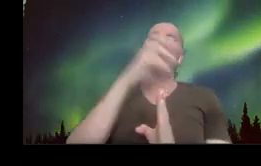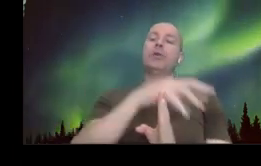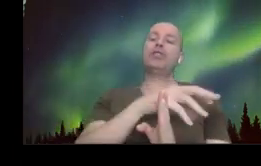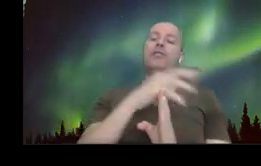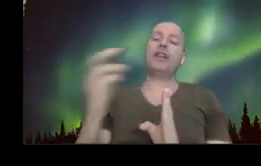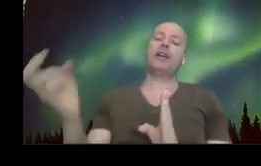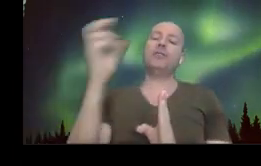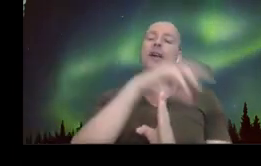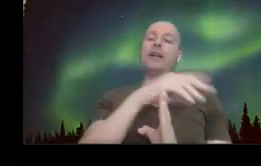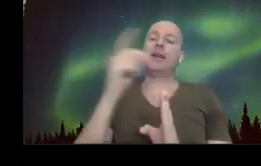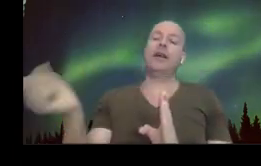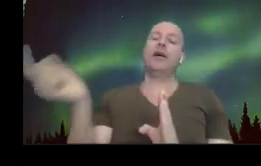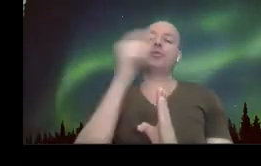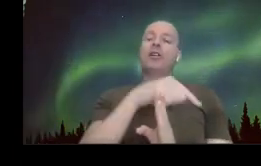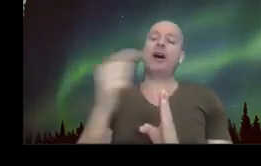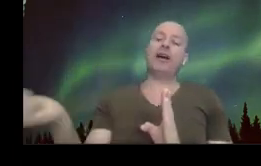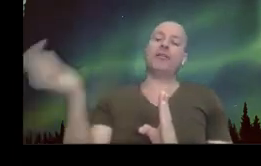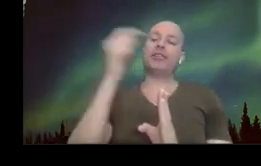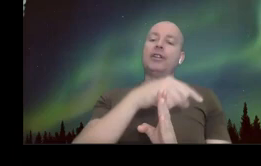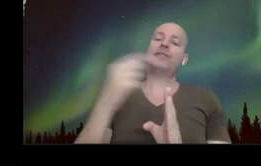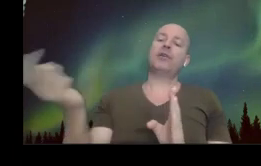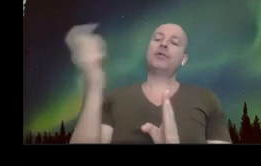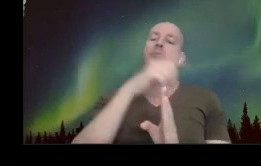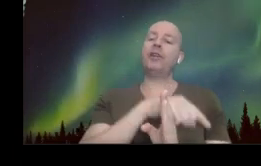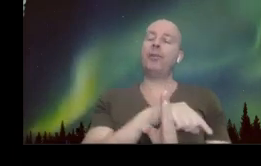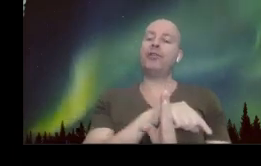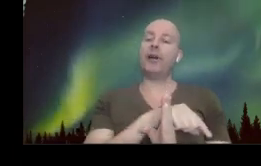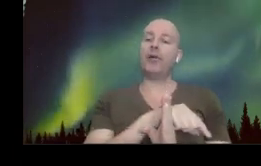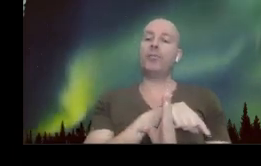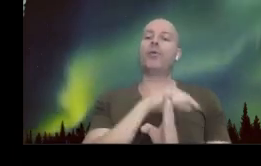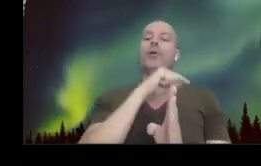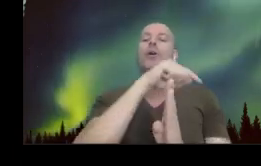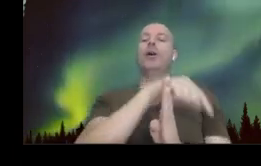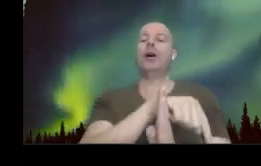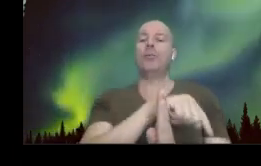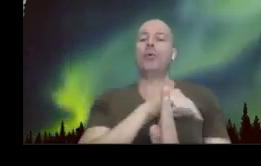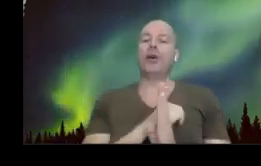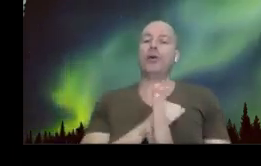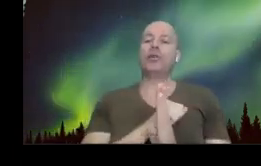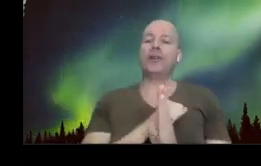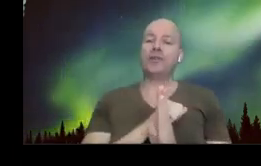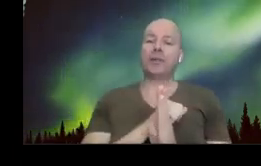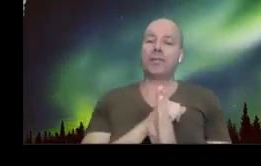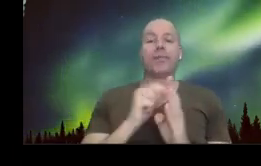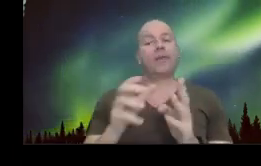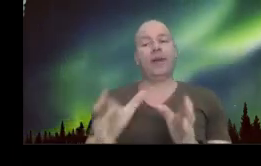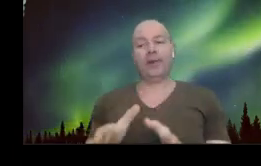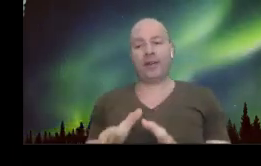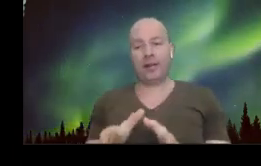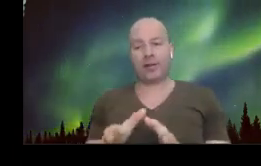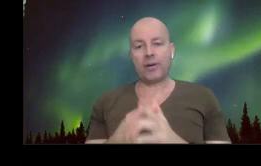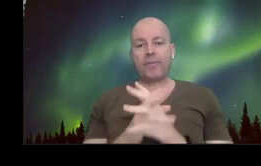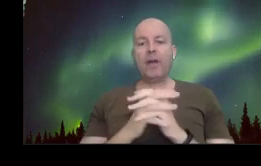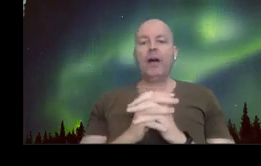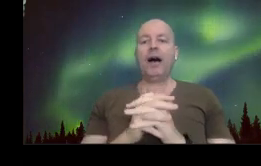e gera conectividade para que os animais, a vegetação e tudo mais possa recompor por recolonização. É